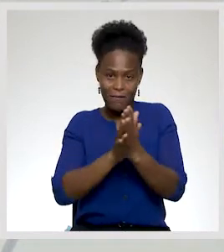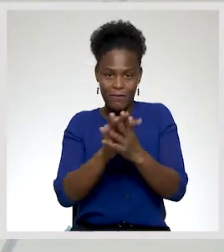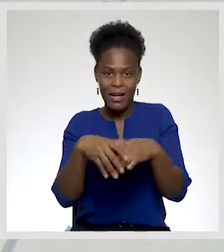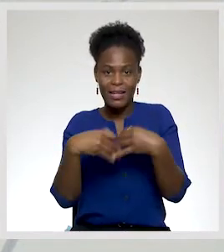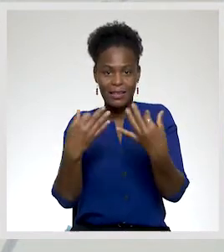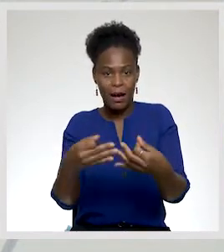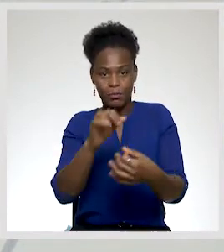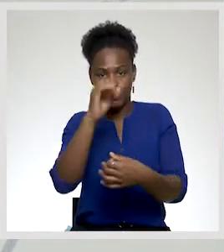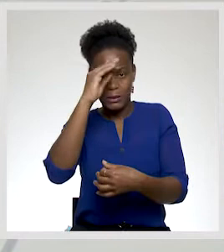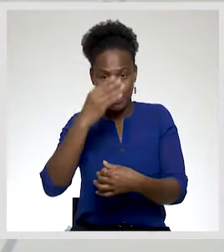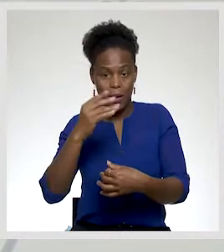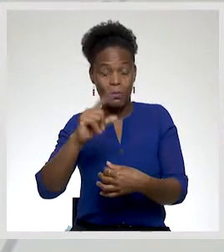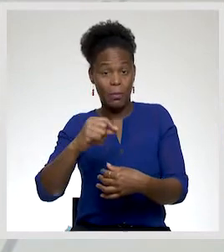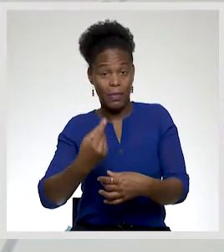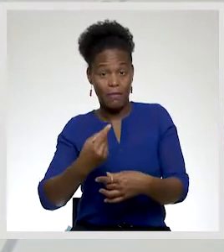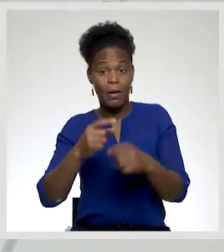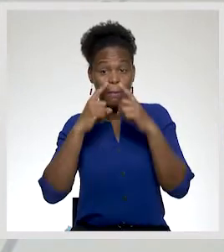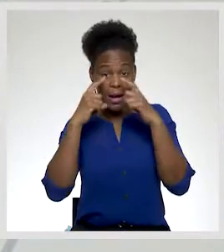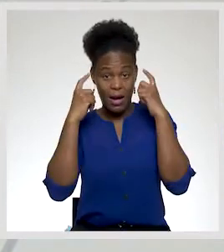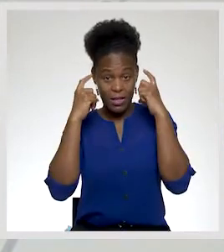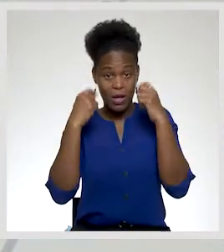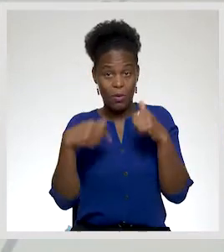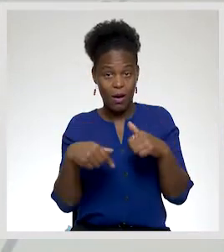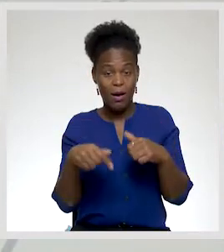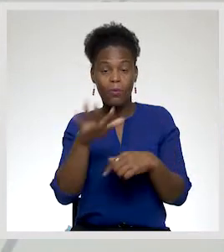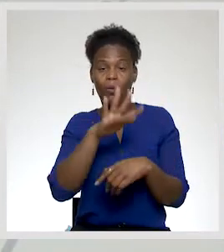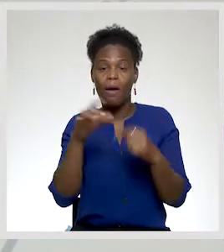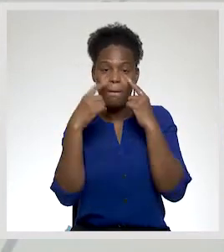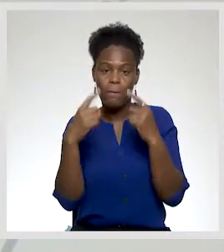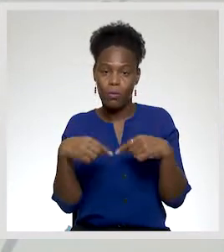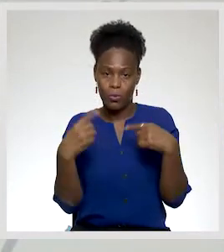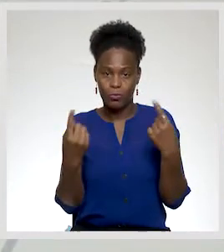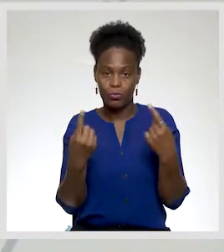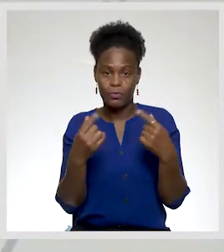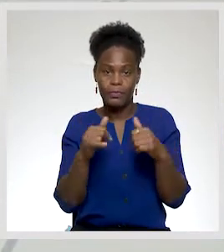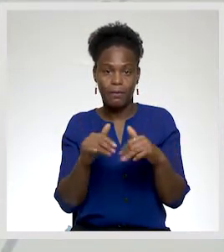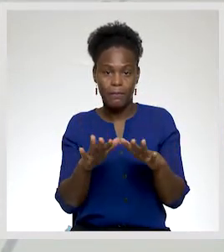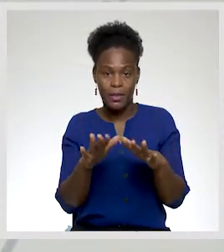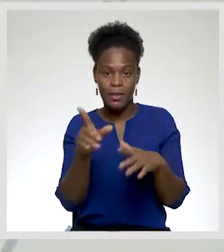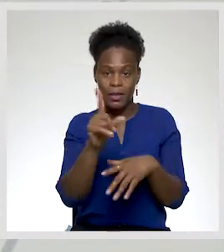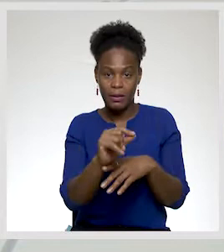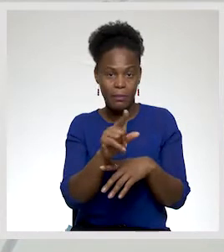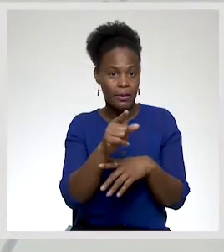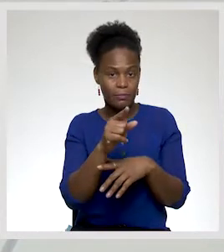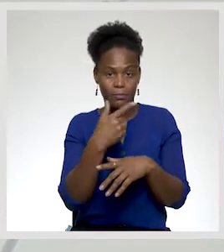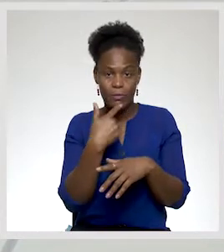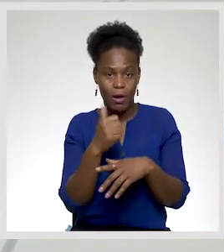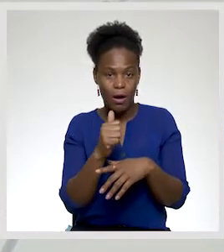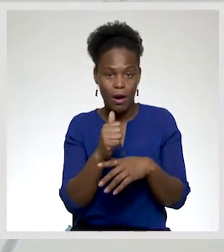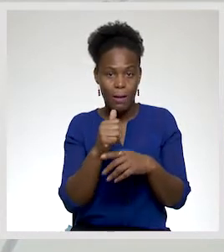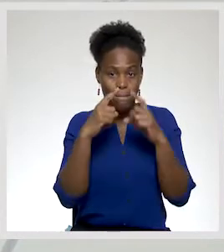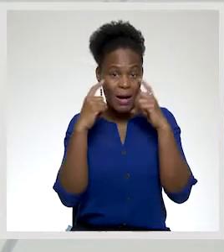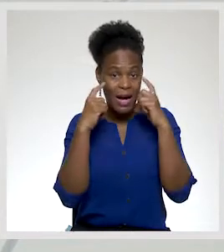já sabem que devem também utilizar máscaras nos lugares públicos, mas também não devem